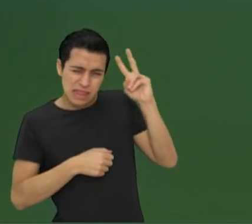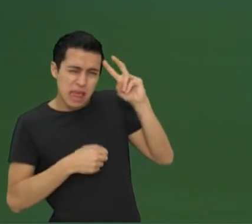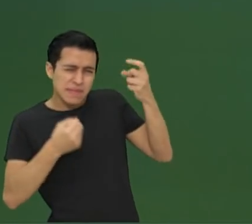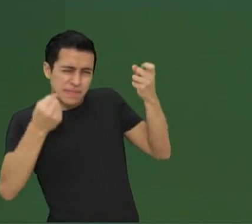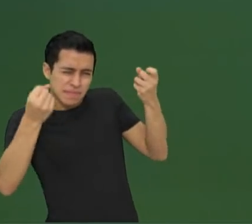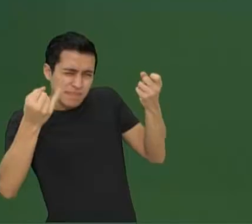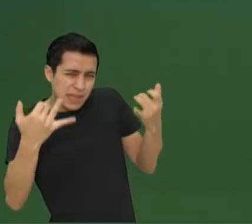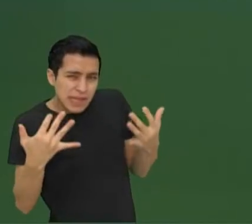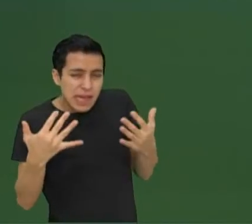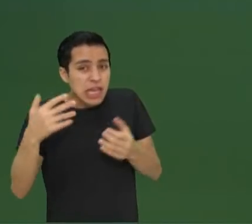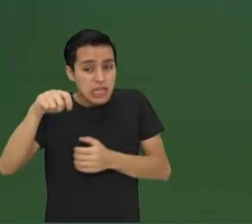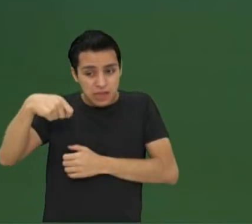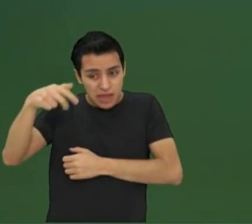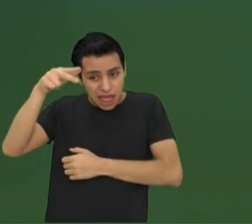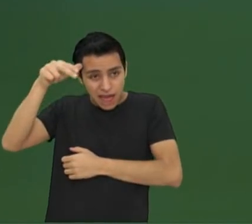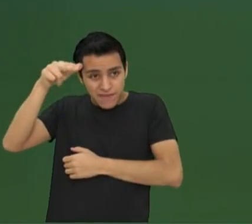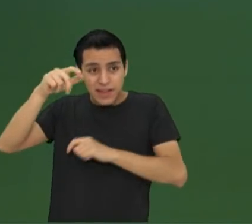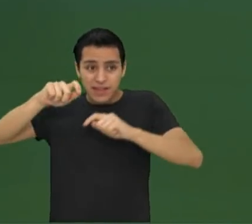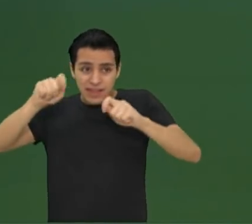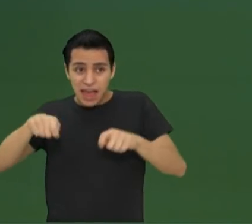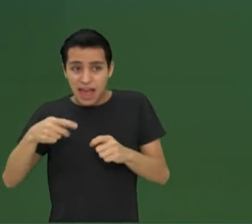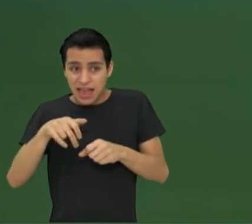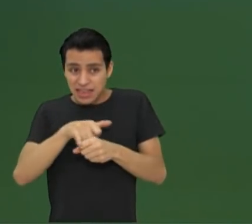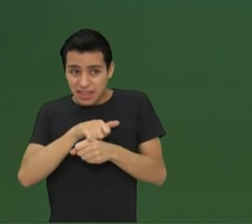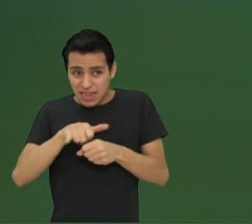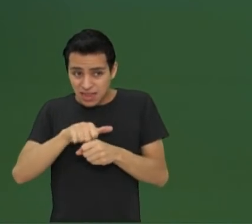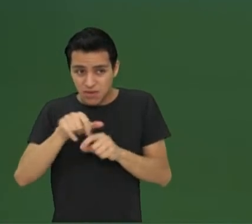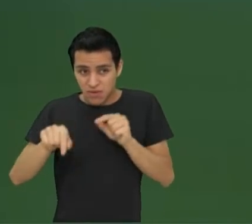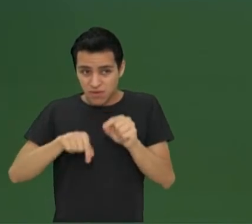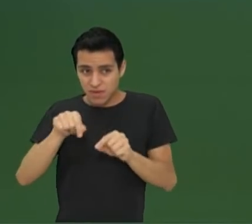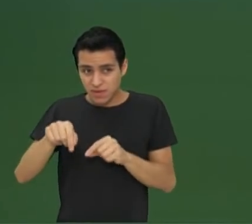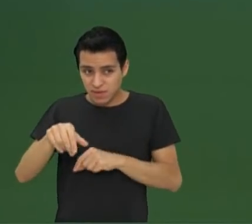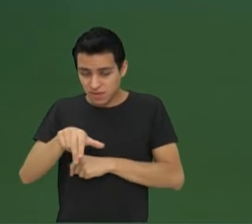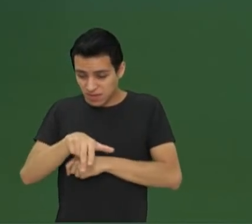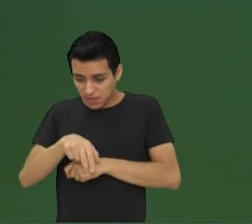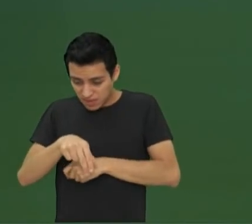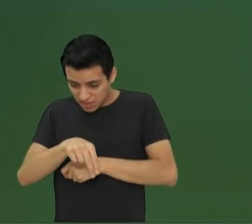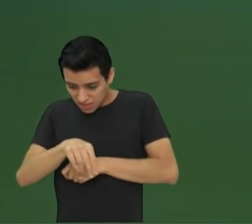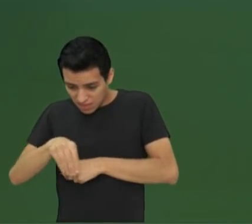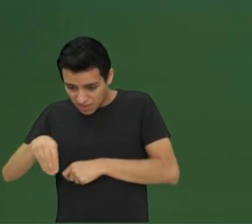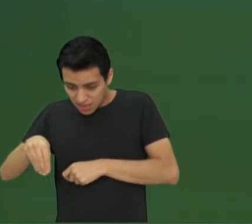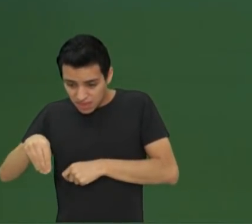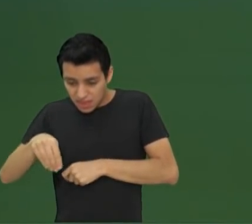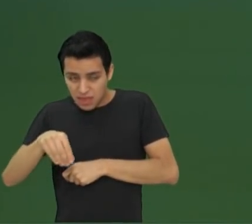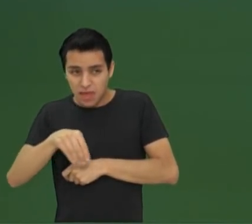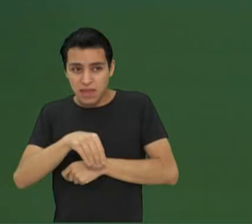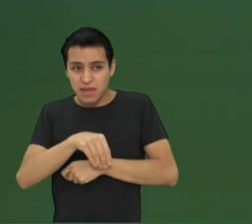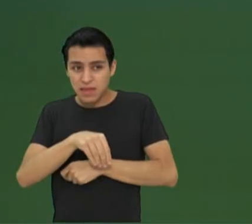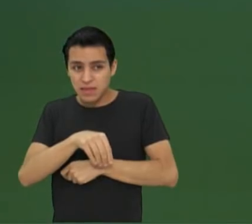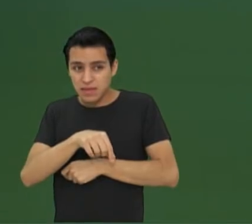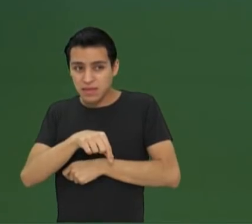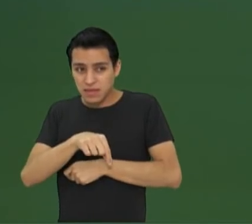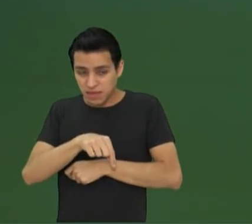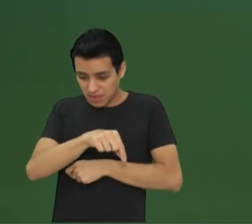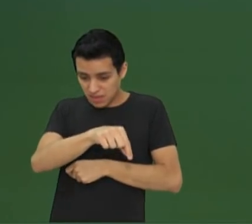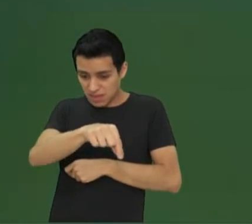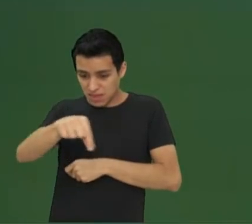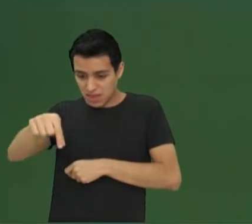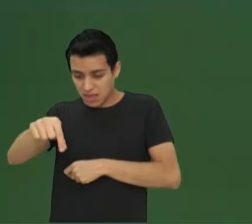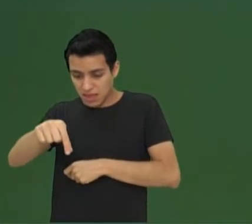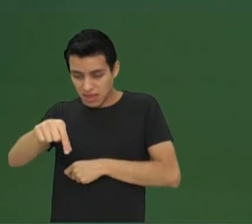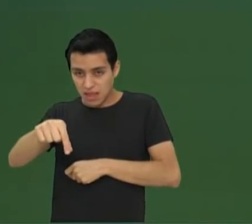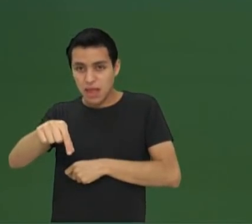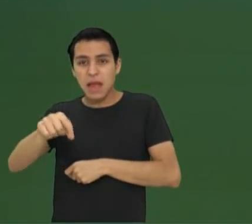Então, o cavalo fazendo L, uma casinha para frente e 2 para o lado direito. Entrou na frente do rei,